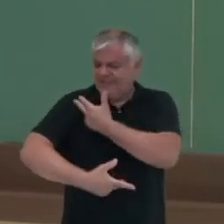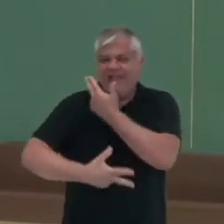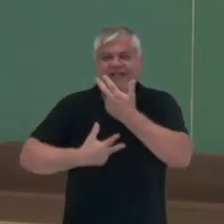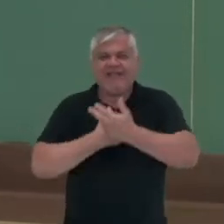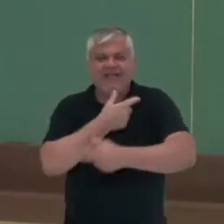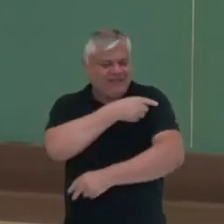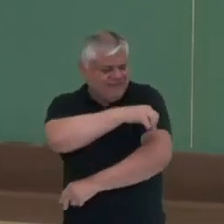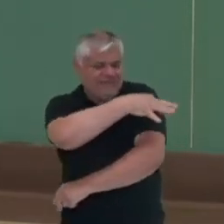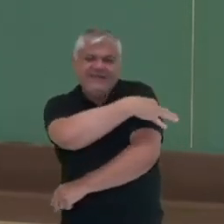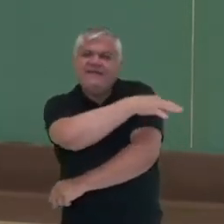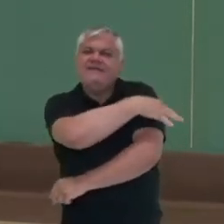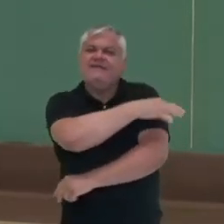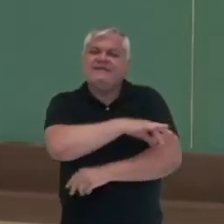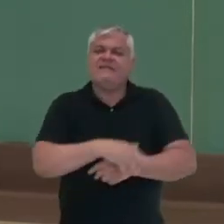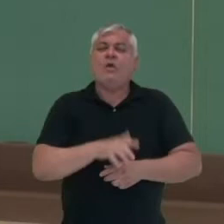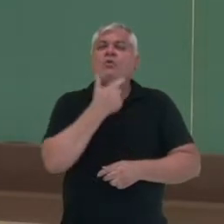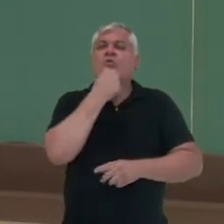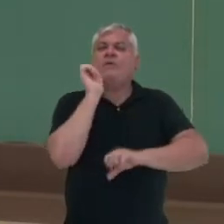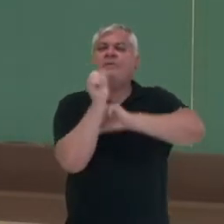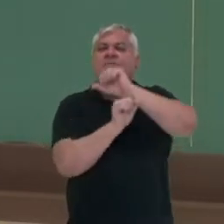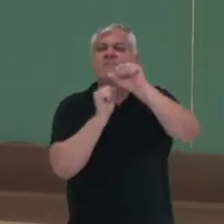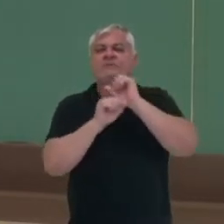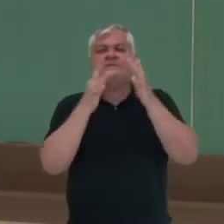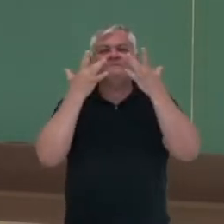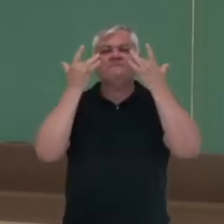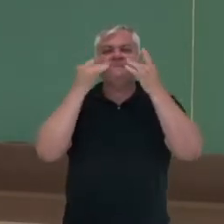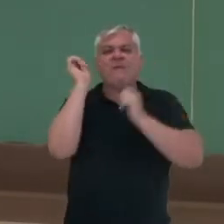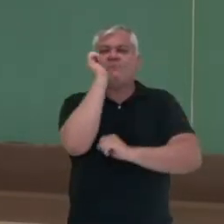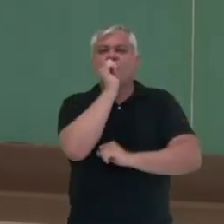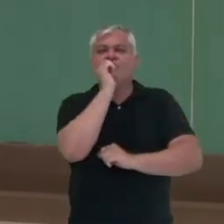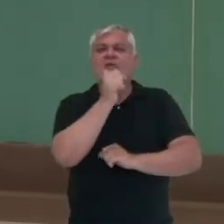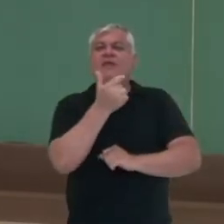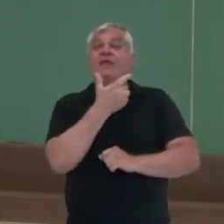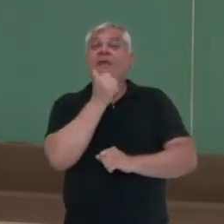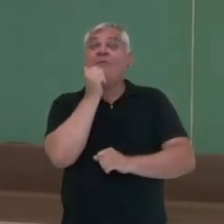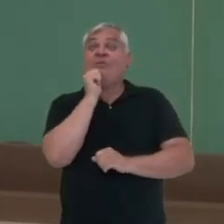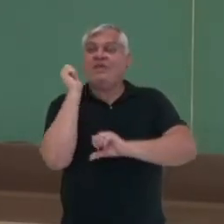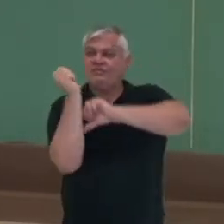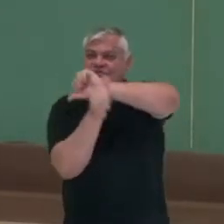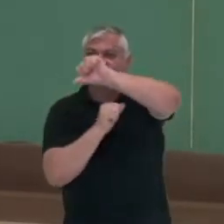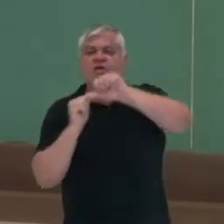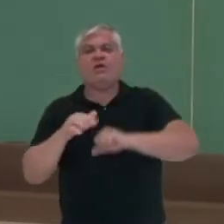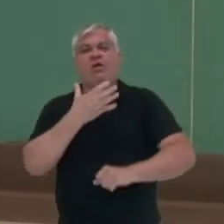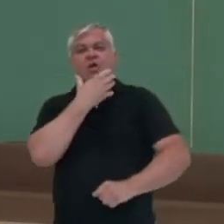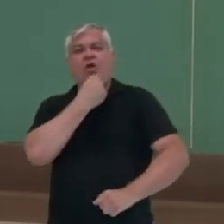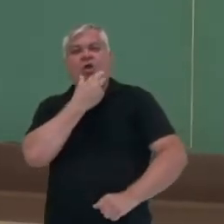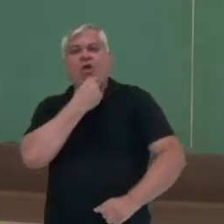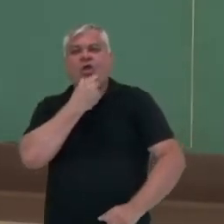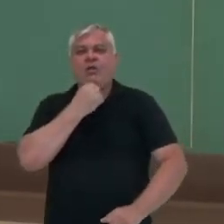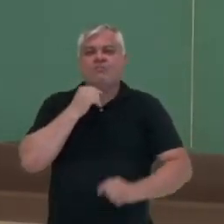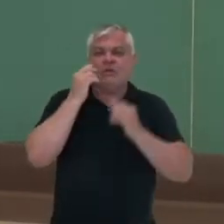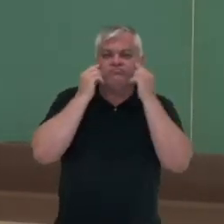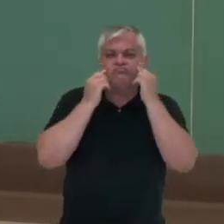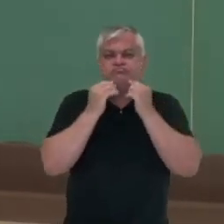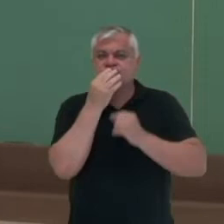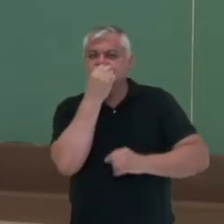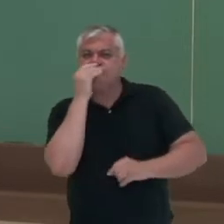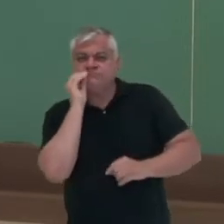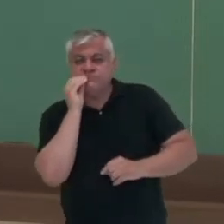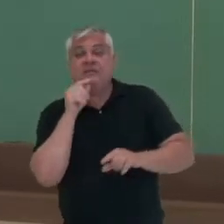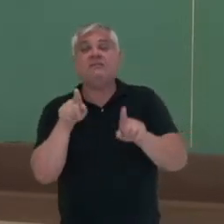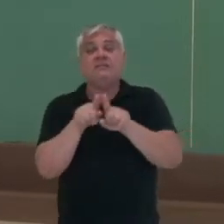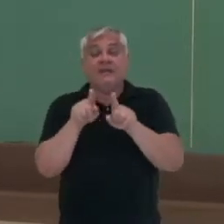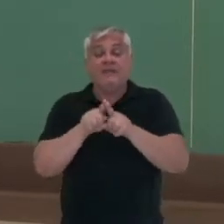comum no carnaval os homens se trajarem de mulheres e as mulheres se trajarem de homens. É comum no carnaval os